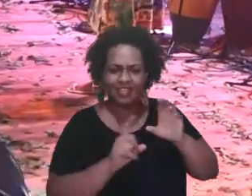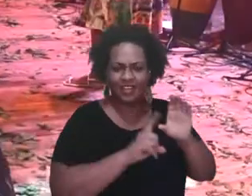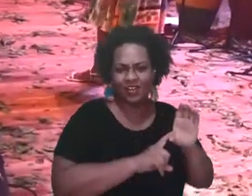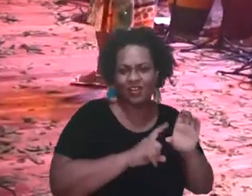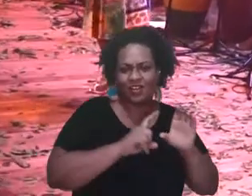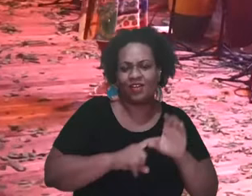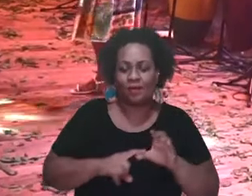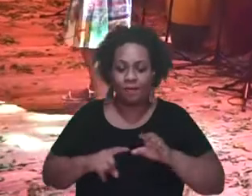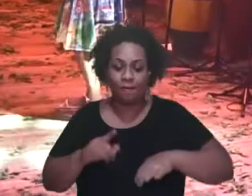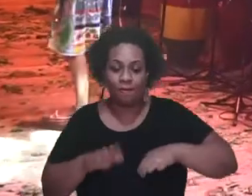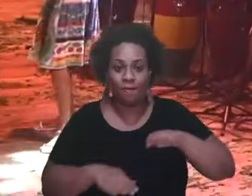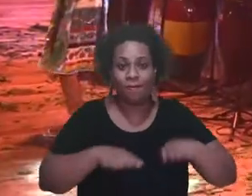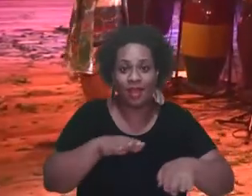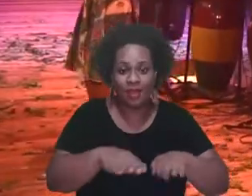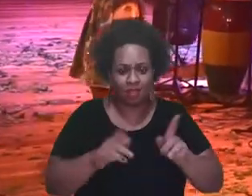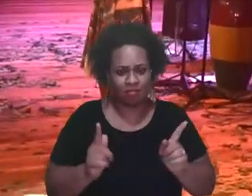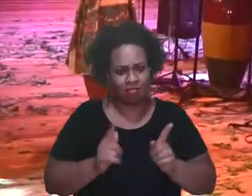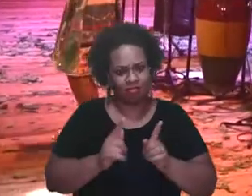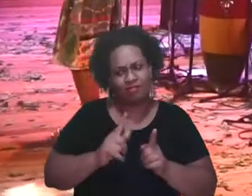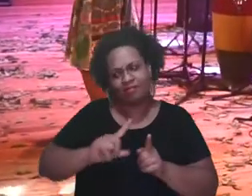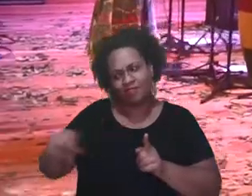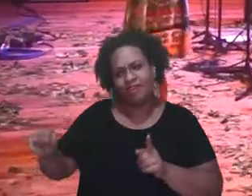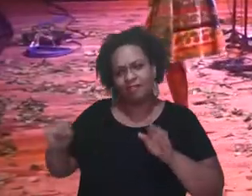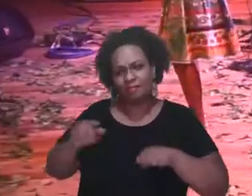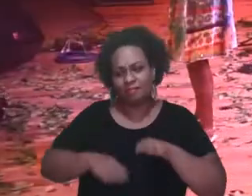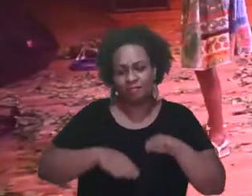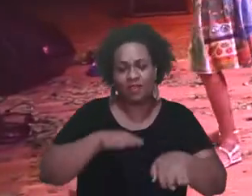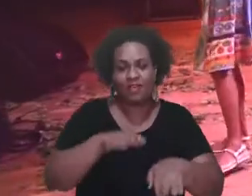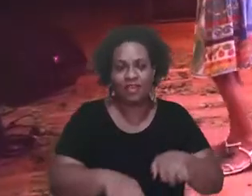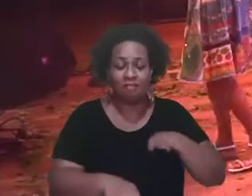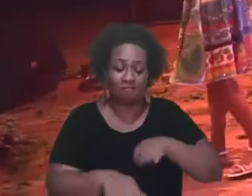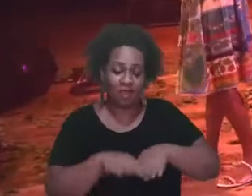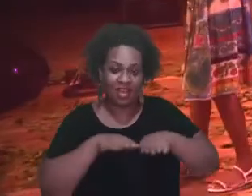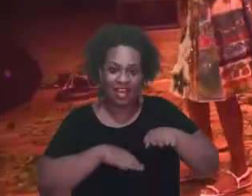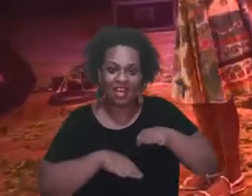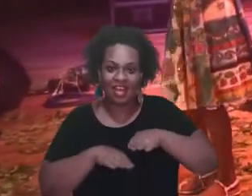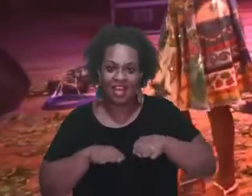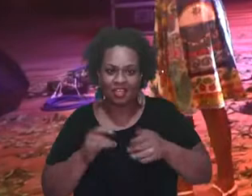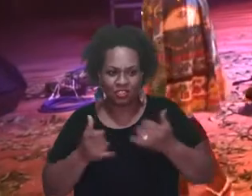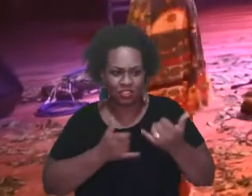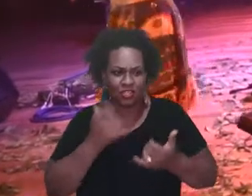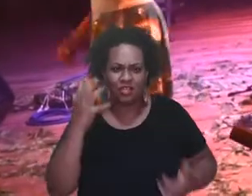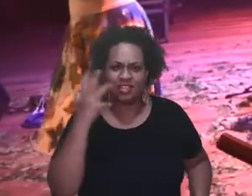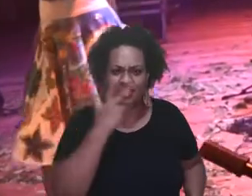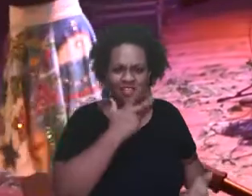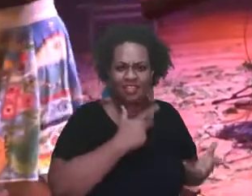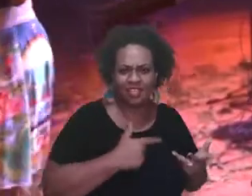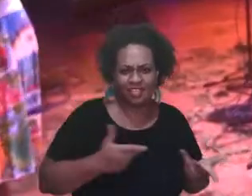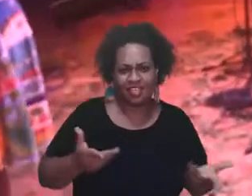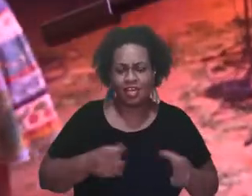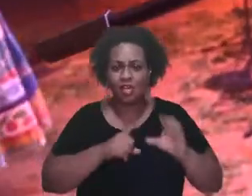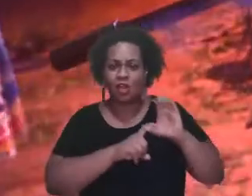geralmente a gola quem tiver Presidente vai borar vídeo bem bonito